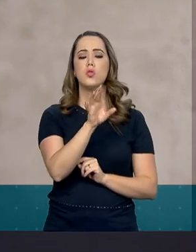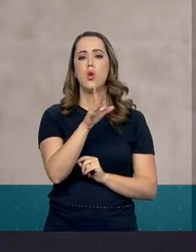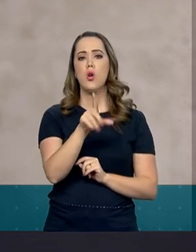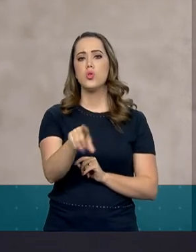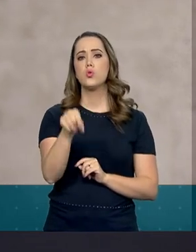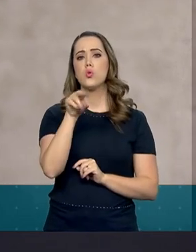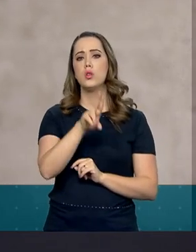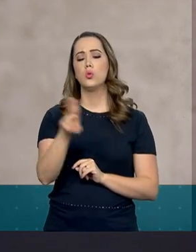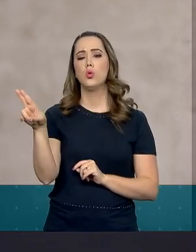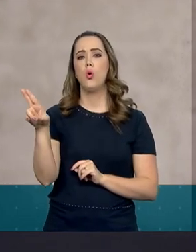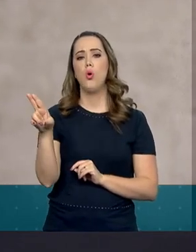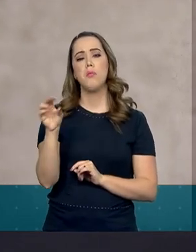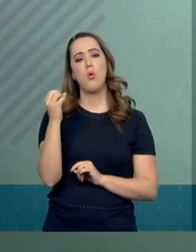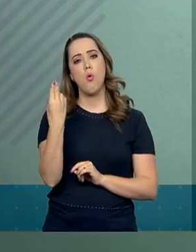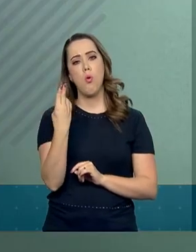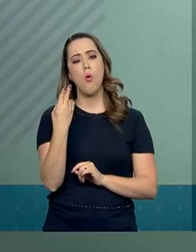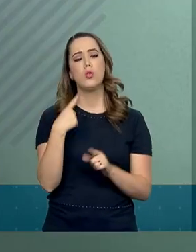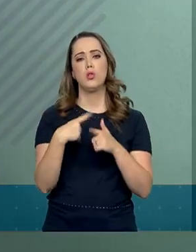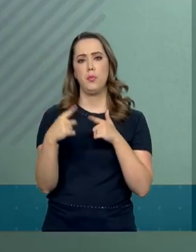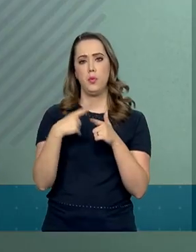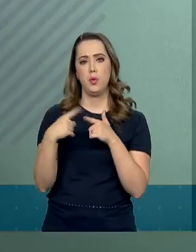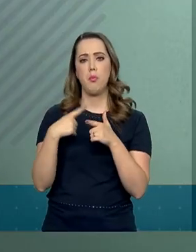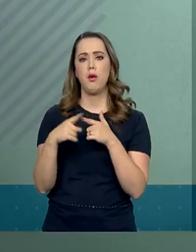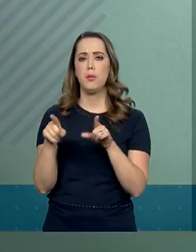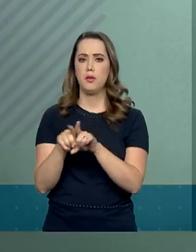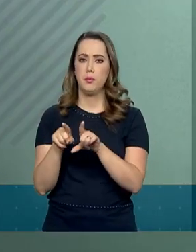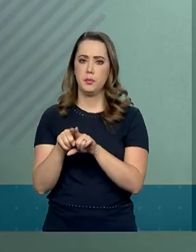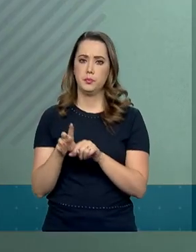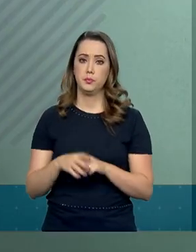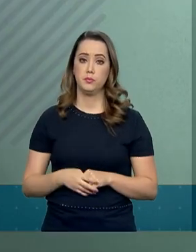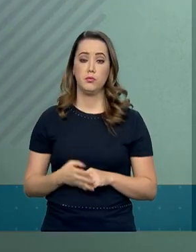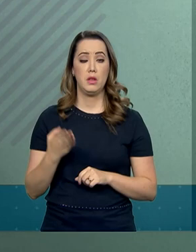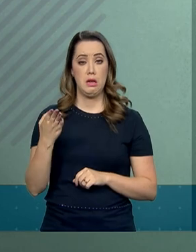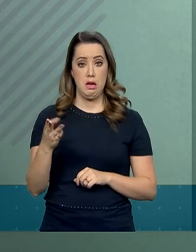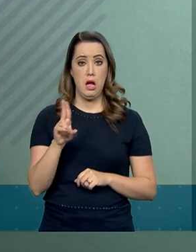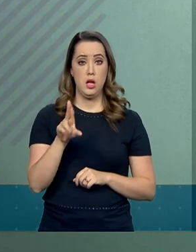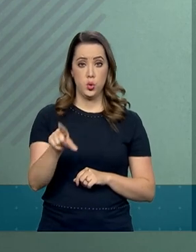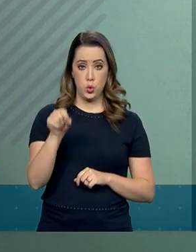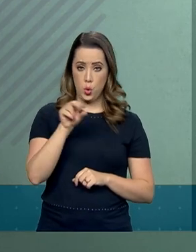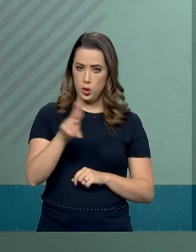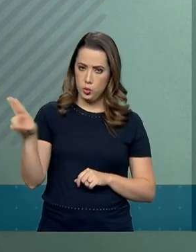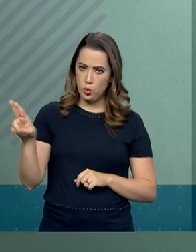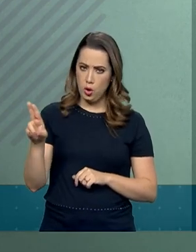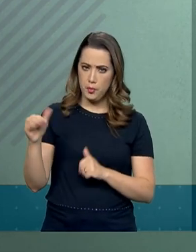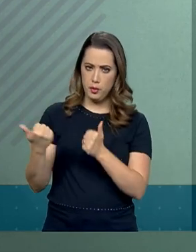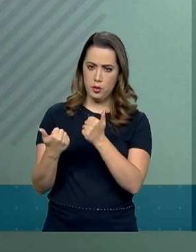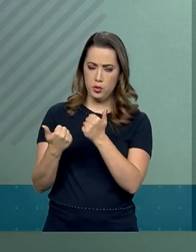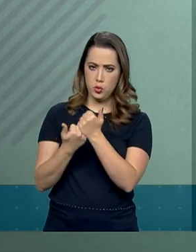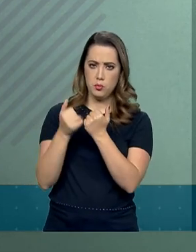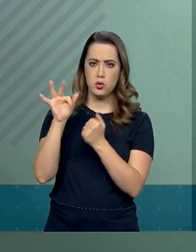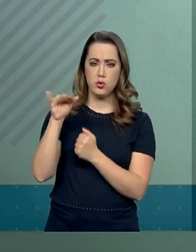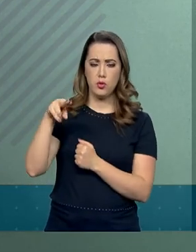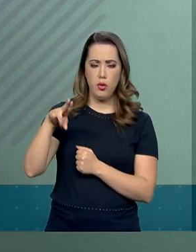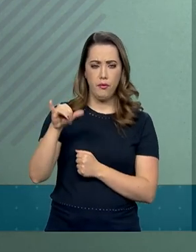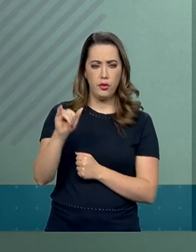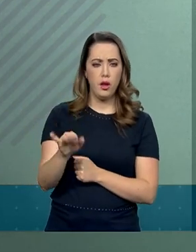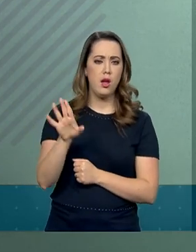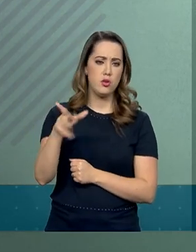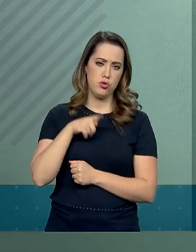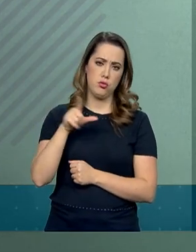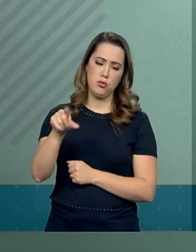do que ouvir do senhor jeans claro isso foi colocado em pauta não obstante a seleção do recurso humano ainda não foi